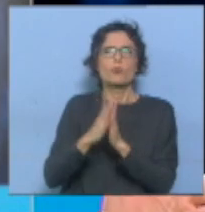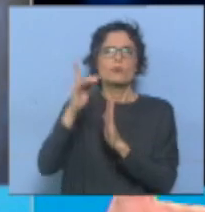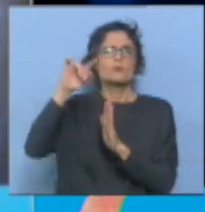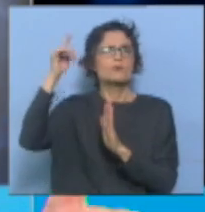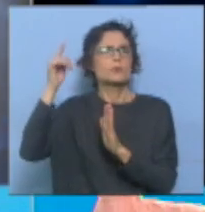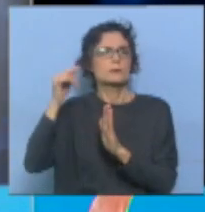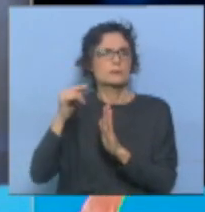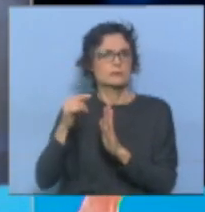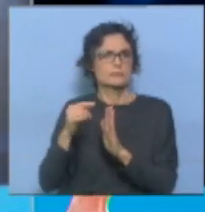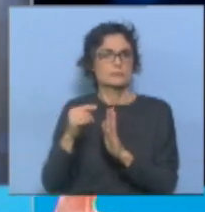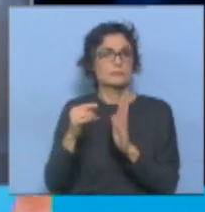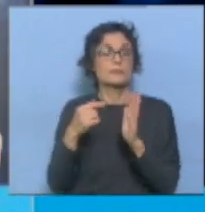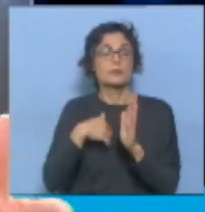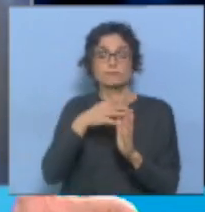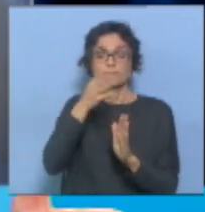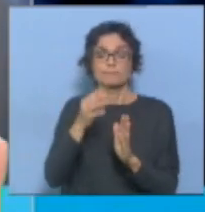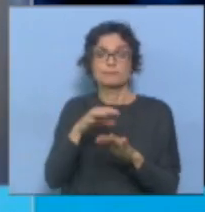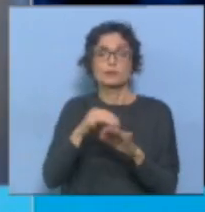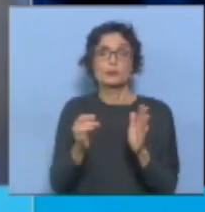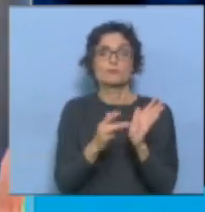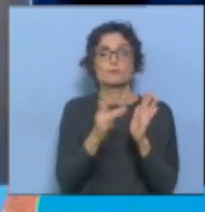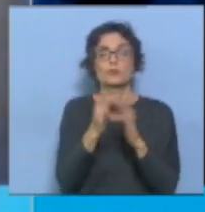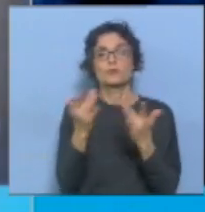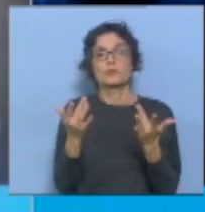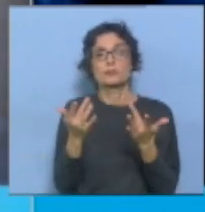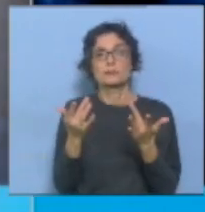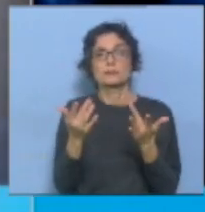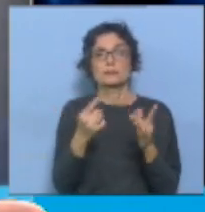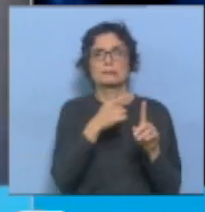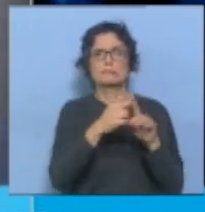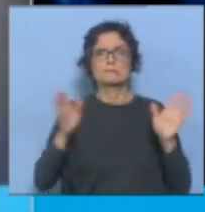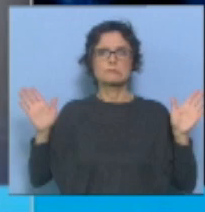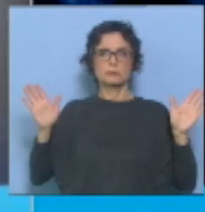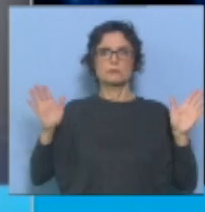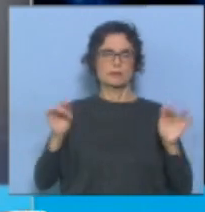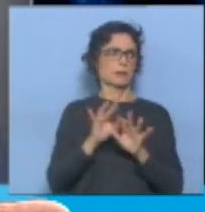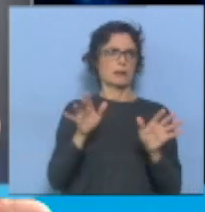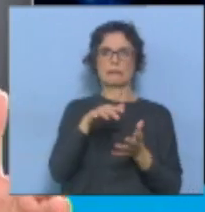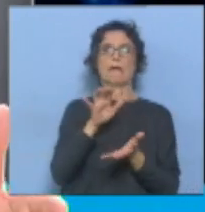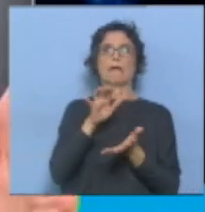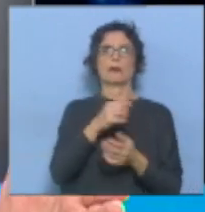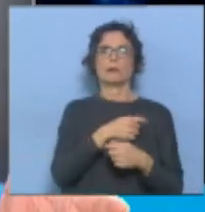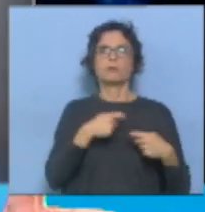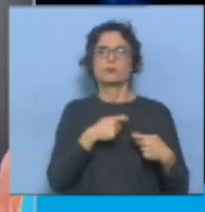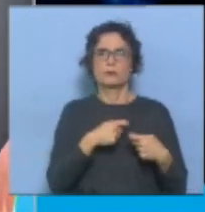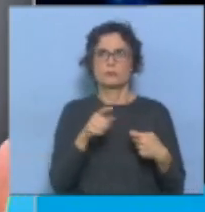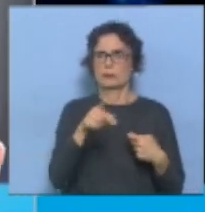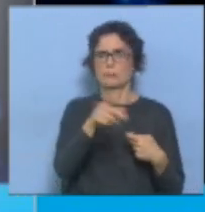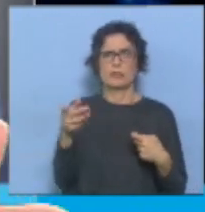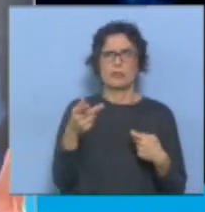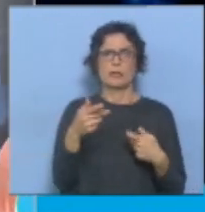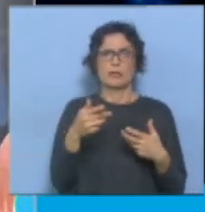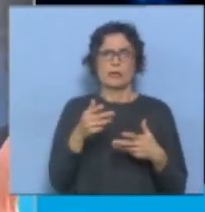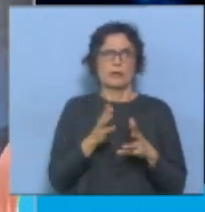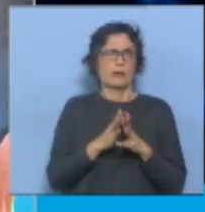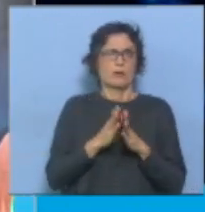outro Deus é Jesus Cristo crucificado. Claro, o choque é por demais evidente, porque para eles um Deus crucificado